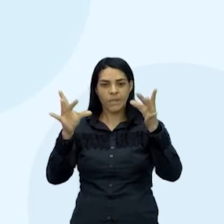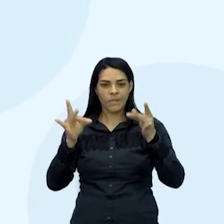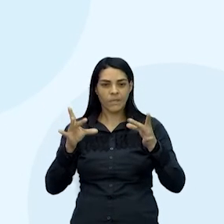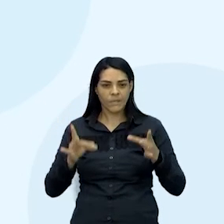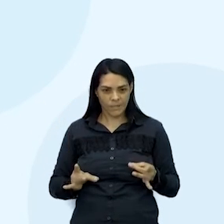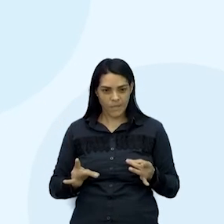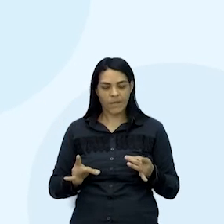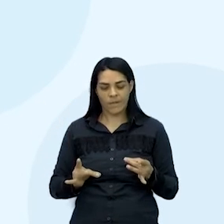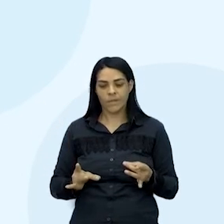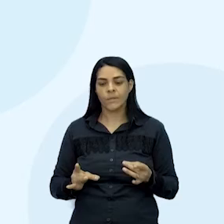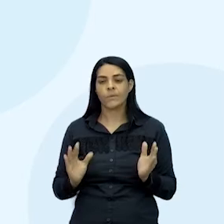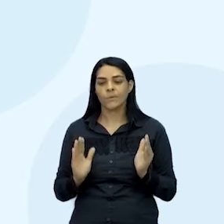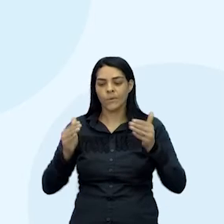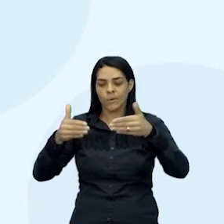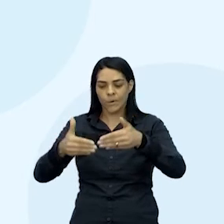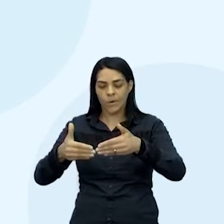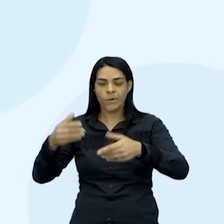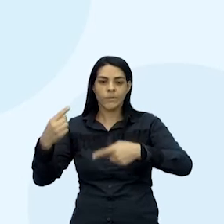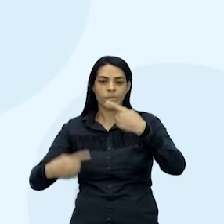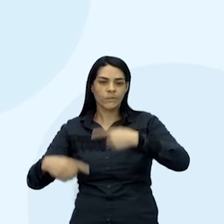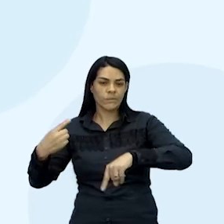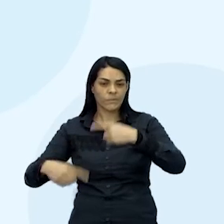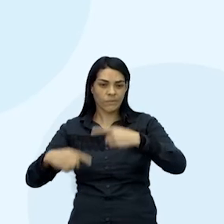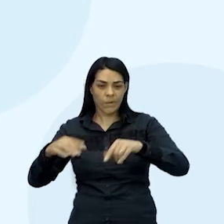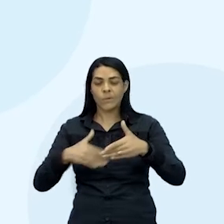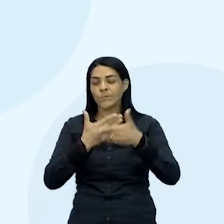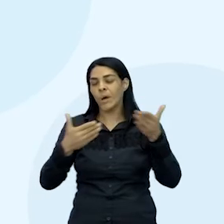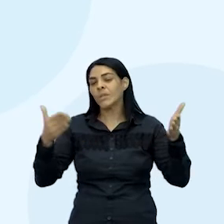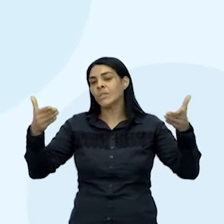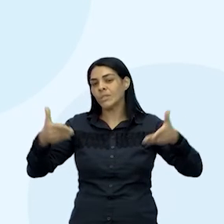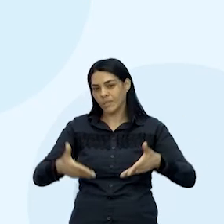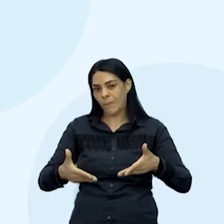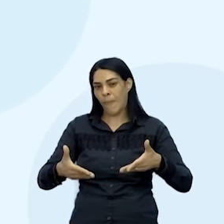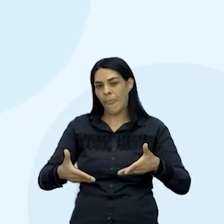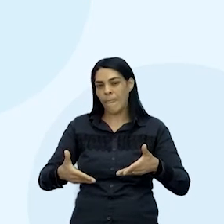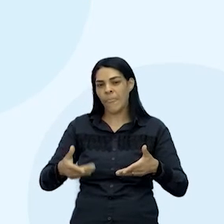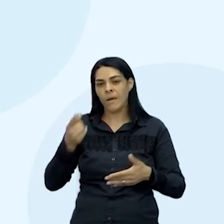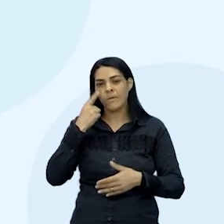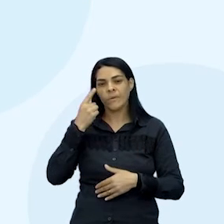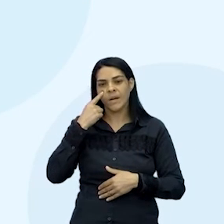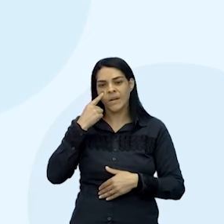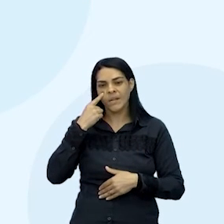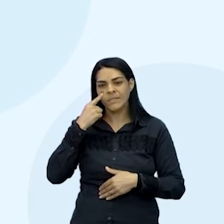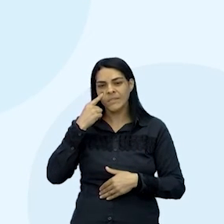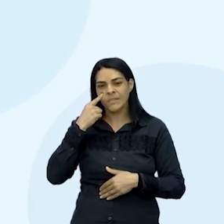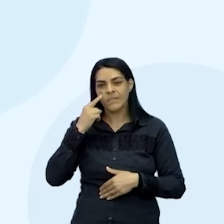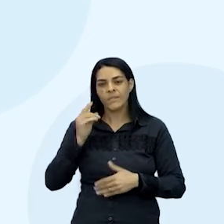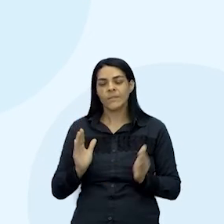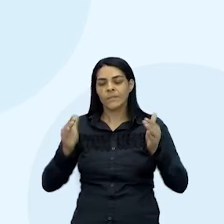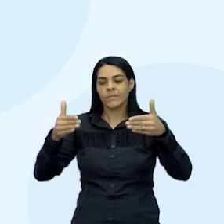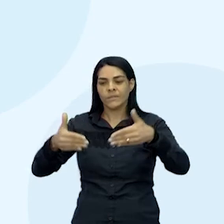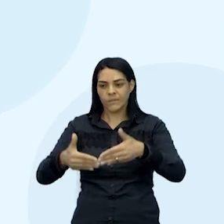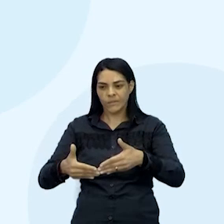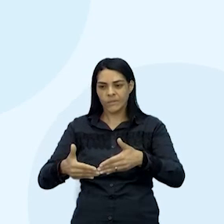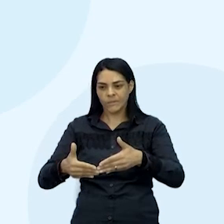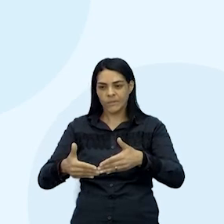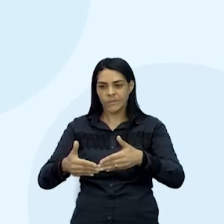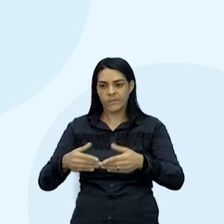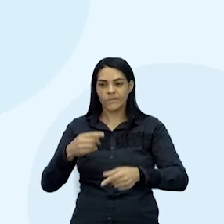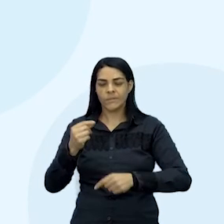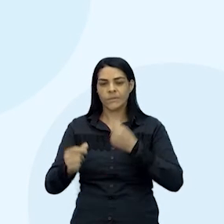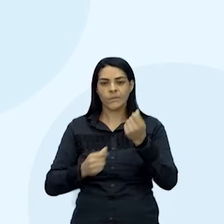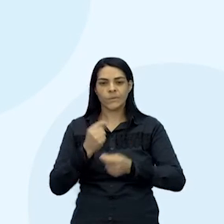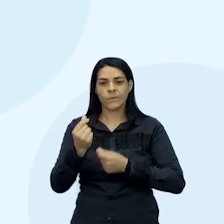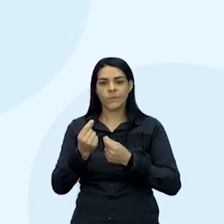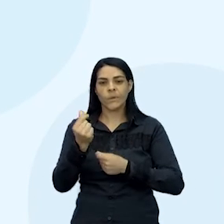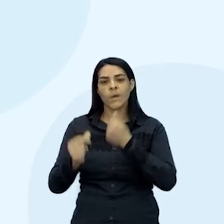de discussão. No caso, vimos aí o Fórum de Davos, que é um fórum econômico. Tudo bem?